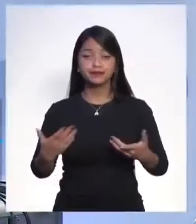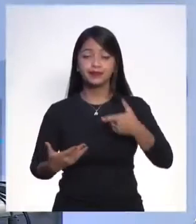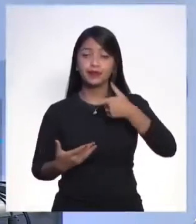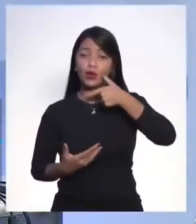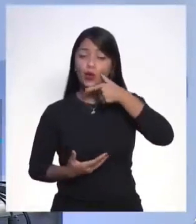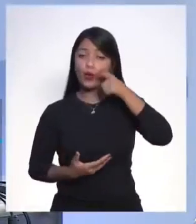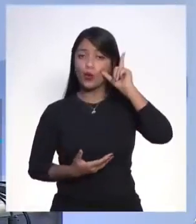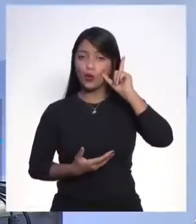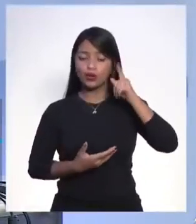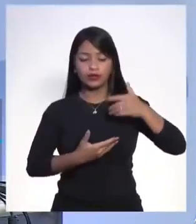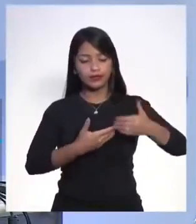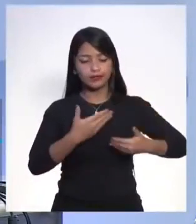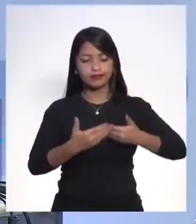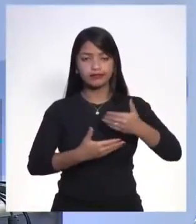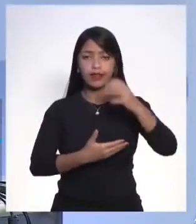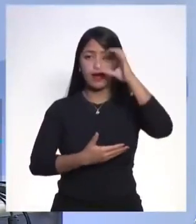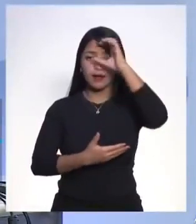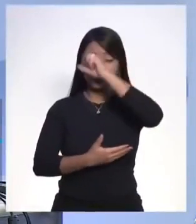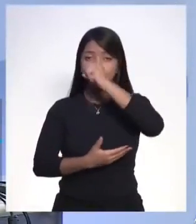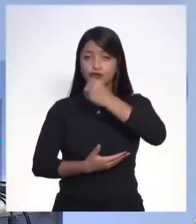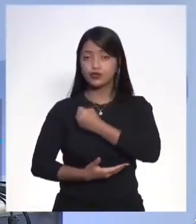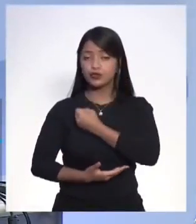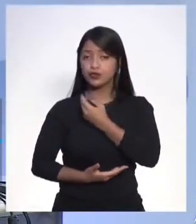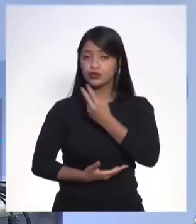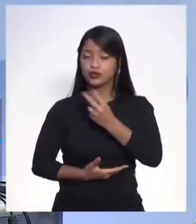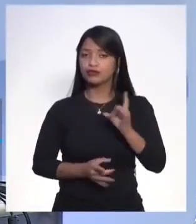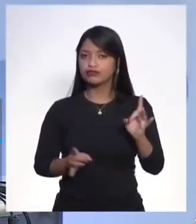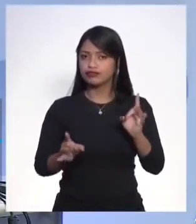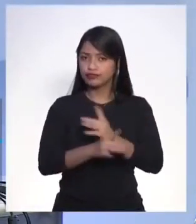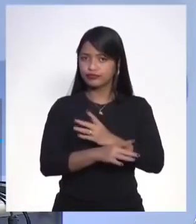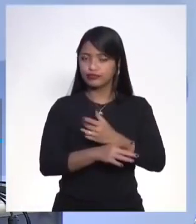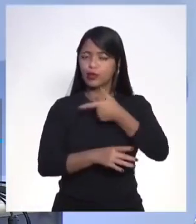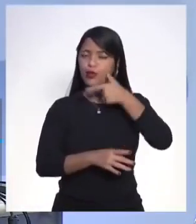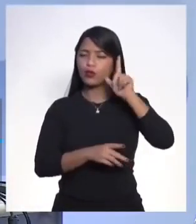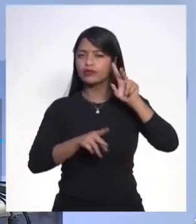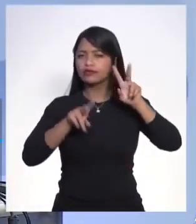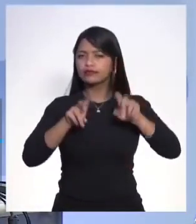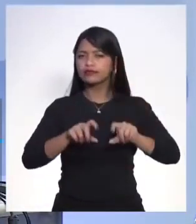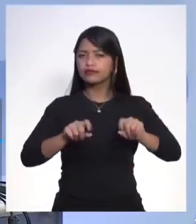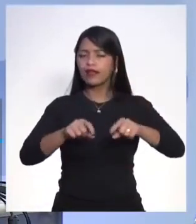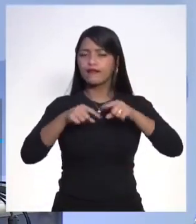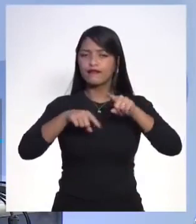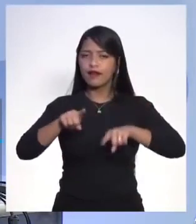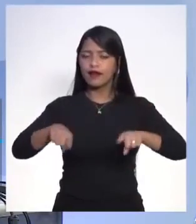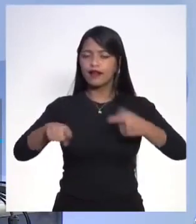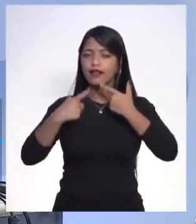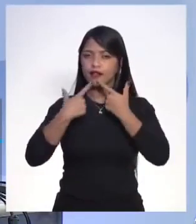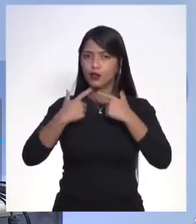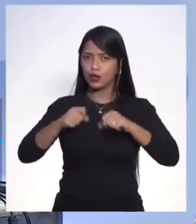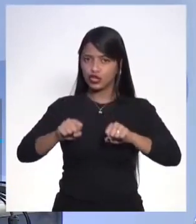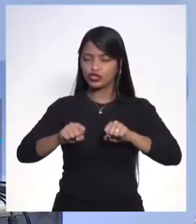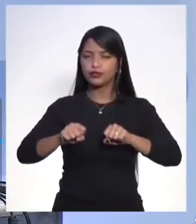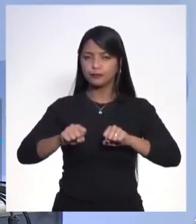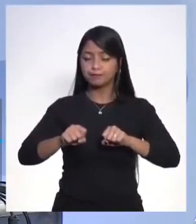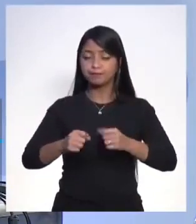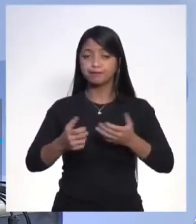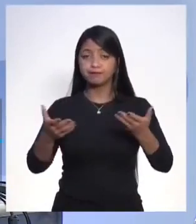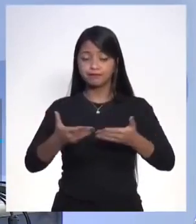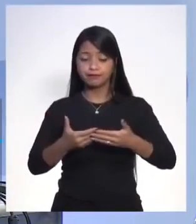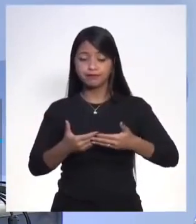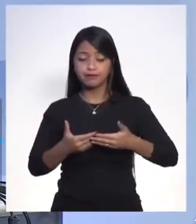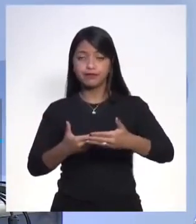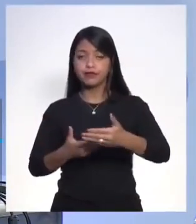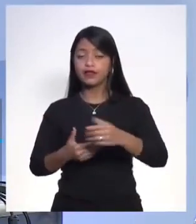de aprendizagem 2, que tratava-se das variações linguísticas. Aí, agora, nós iniciamos a situação de